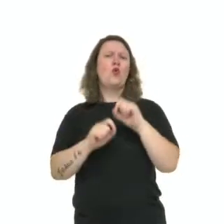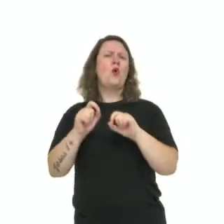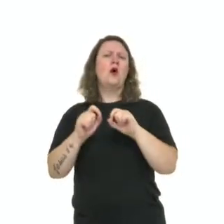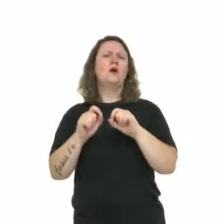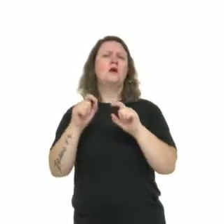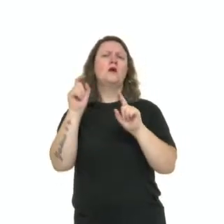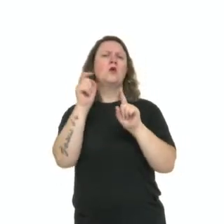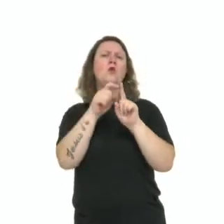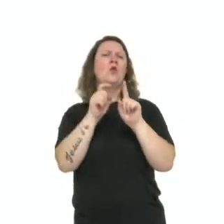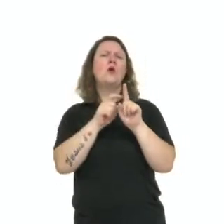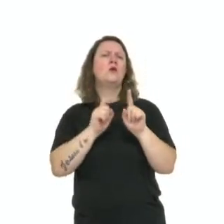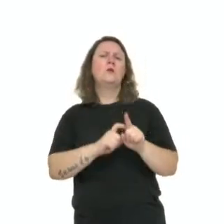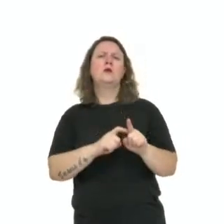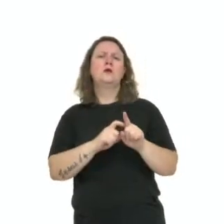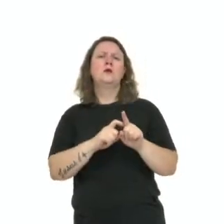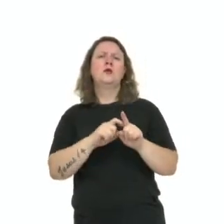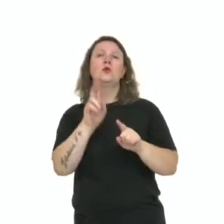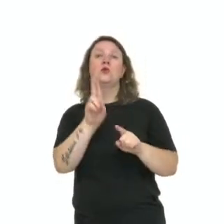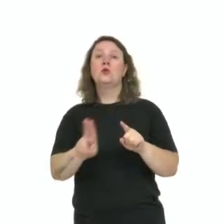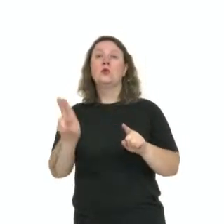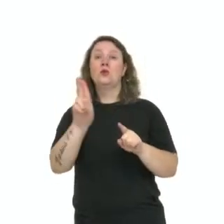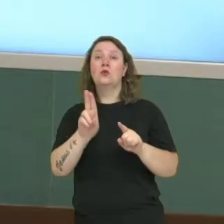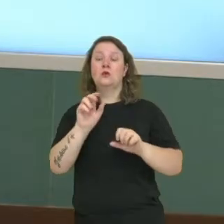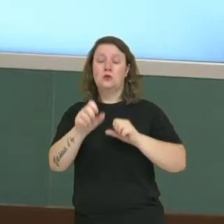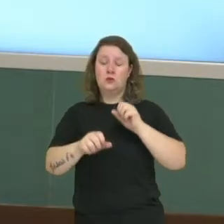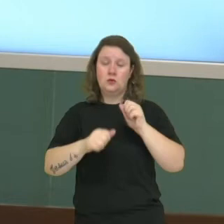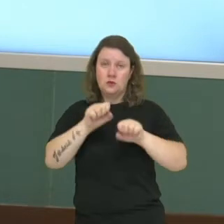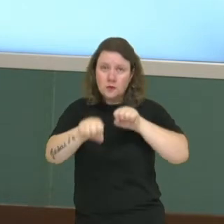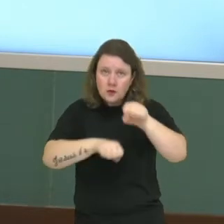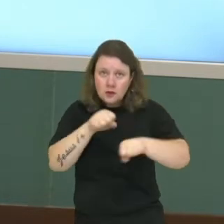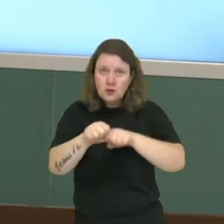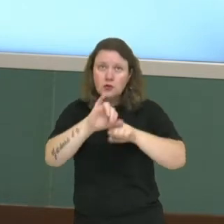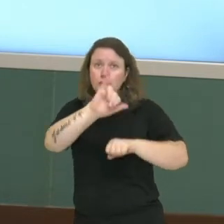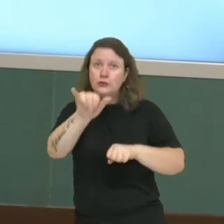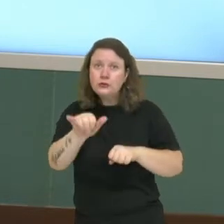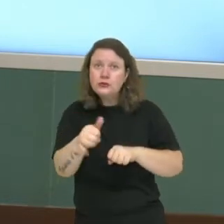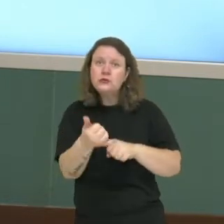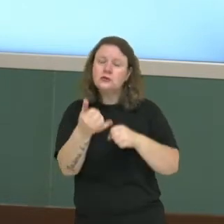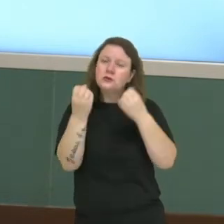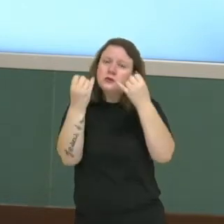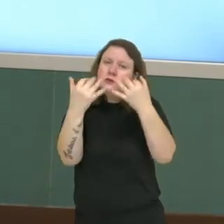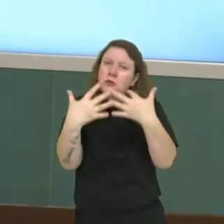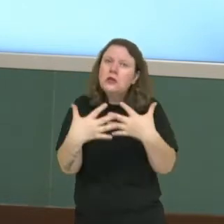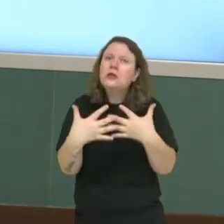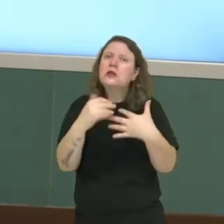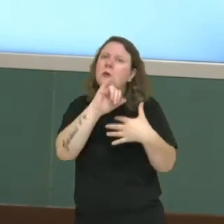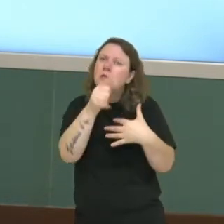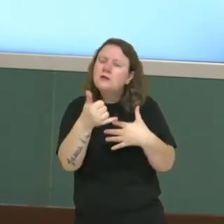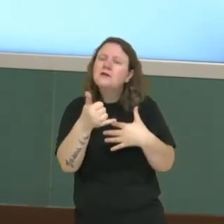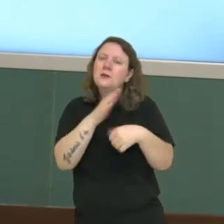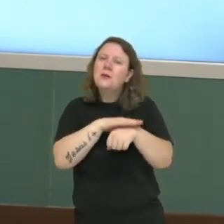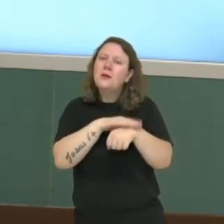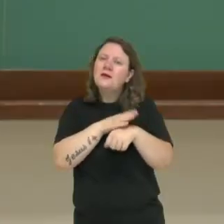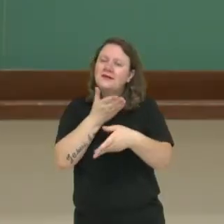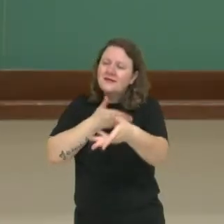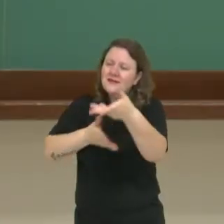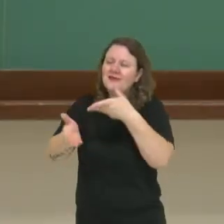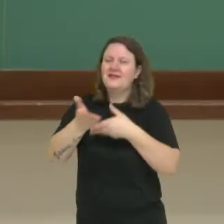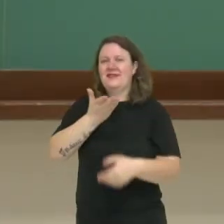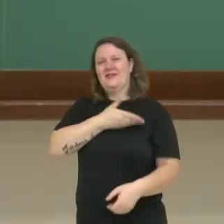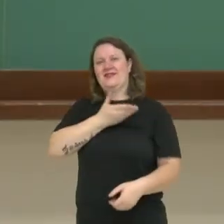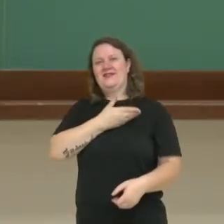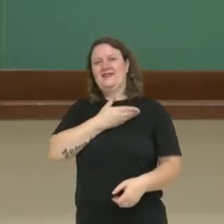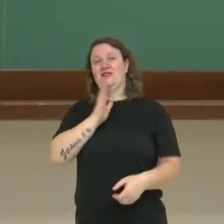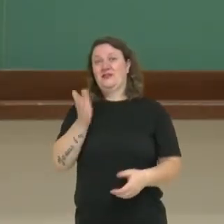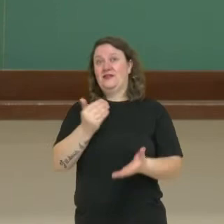possíveis opções para o uso da bicicleta? Justifique a sua resposta no caderno e socialize com os seus colegas. Eu falei um pouquinho